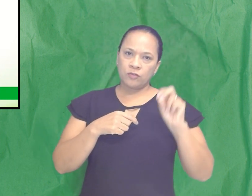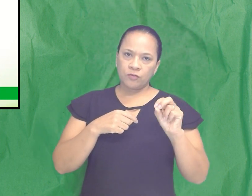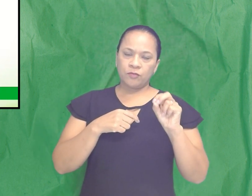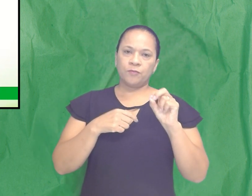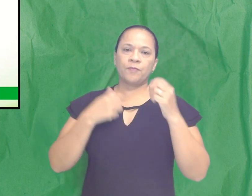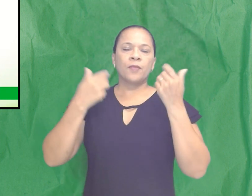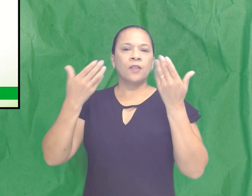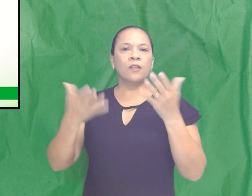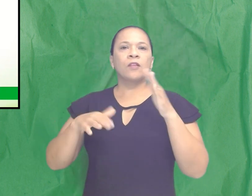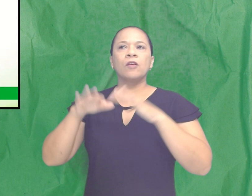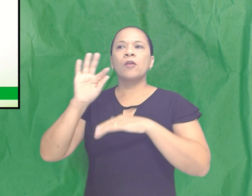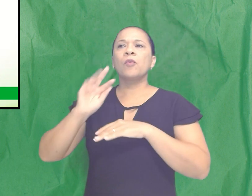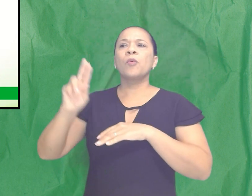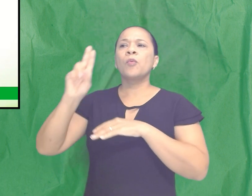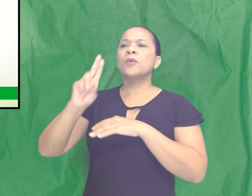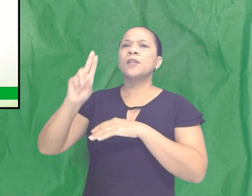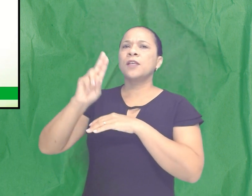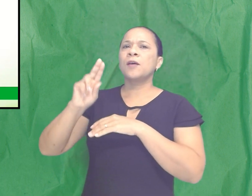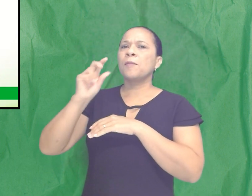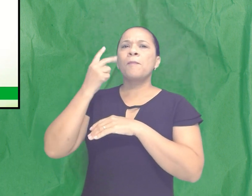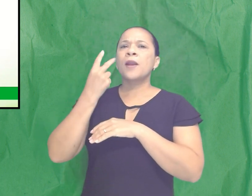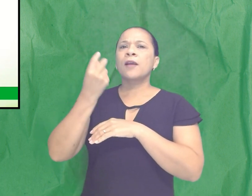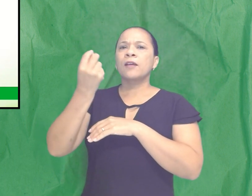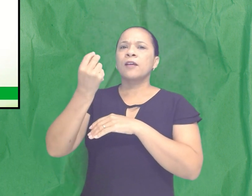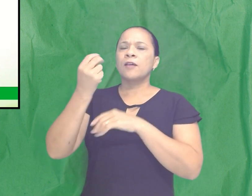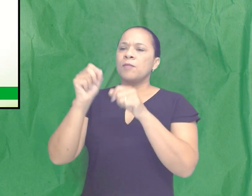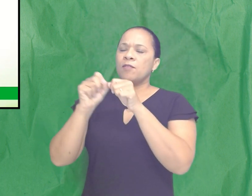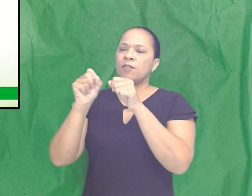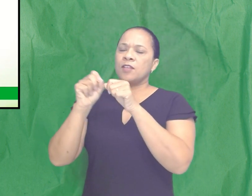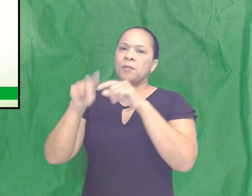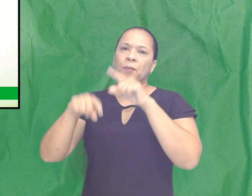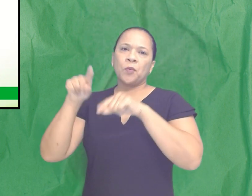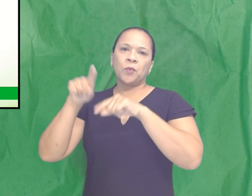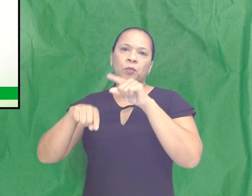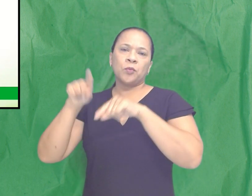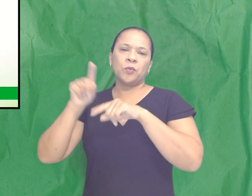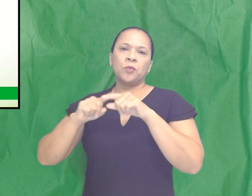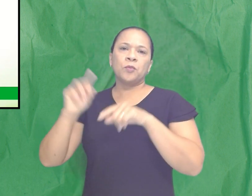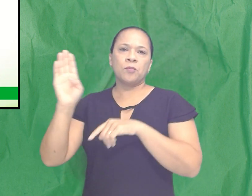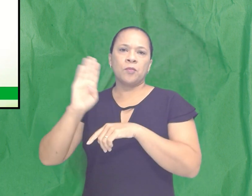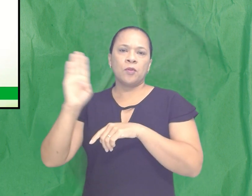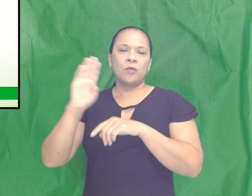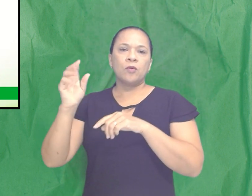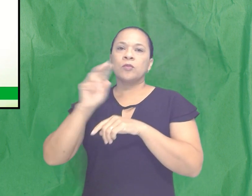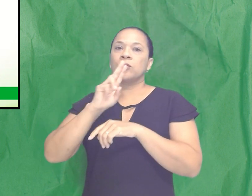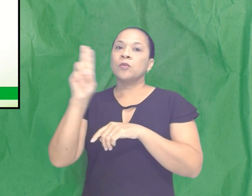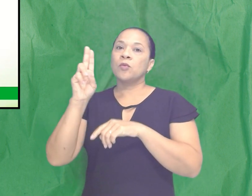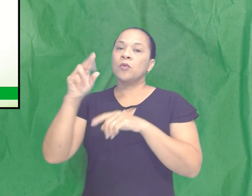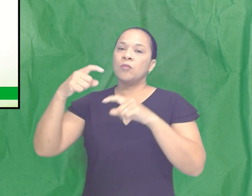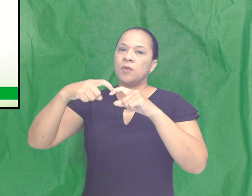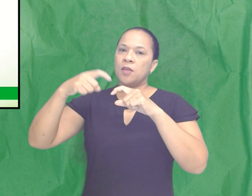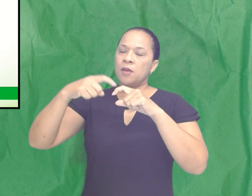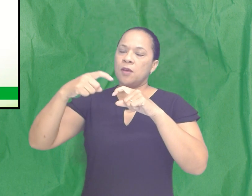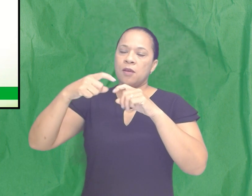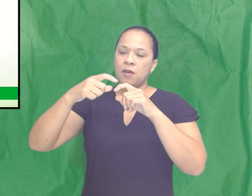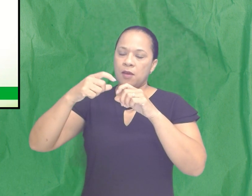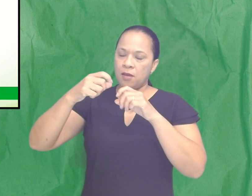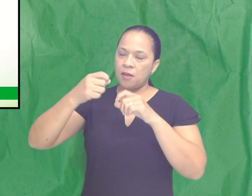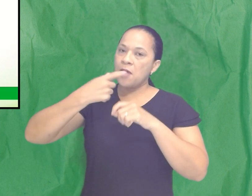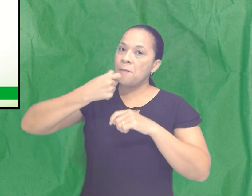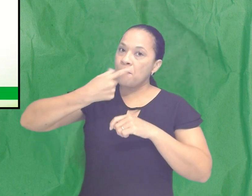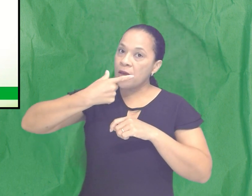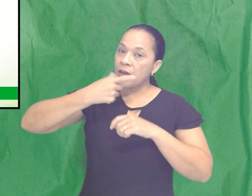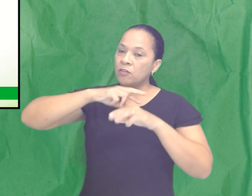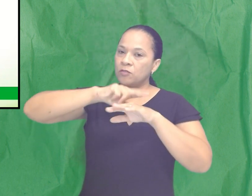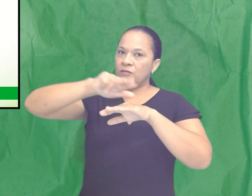eles são usados para a fabricação de produtos biológicos, que chamamos de medicamento. O